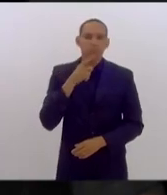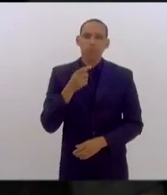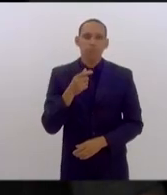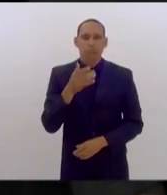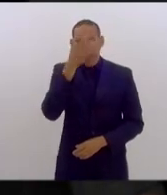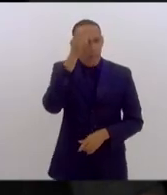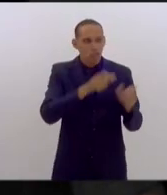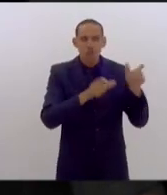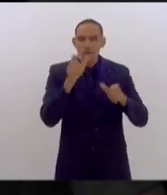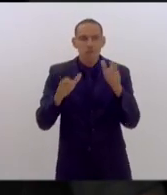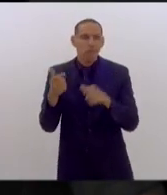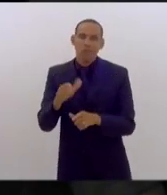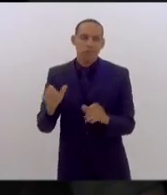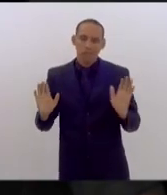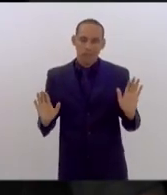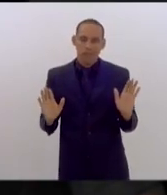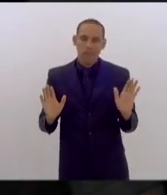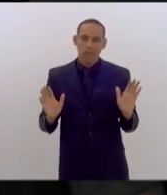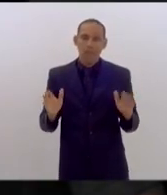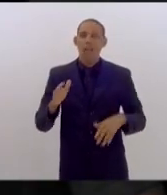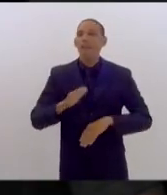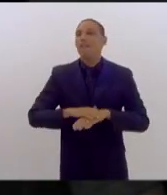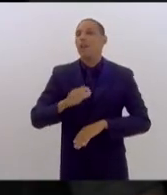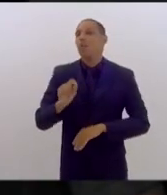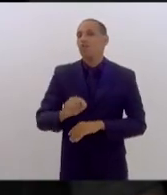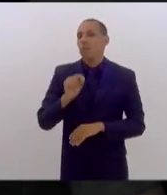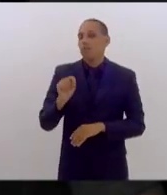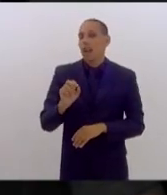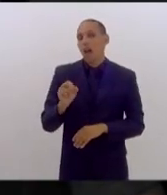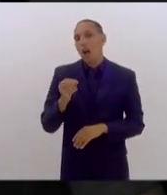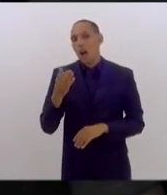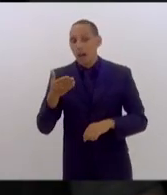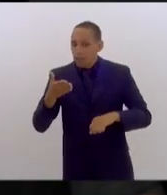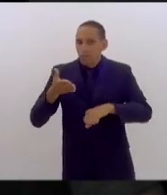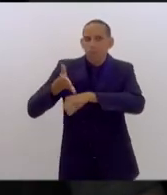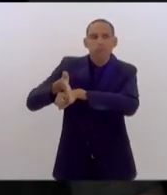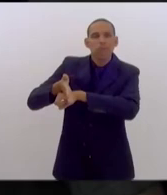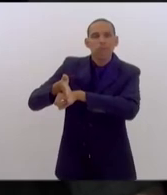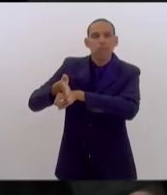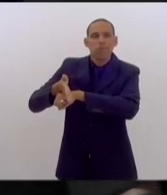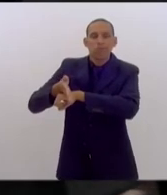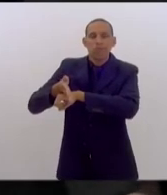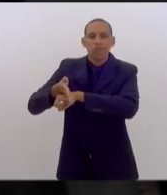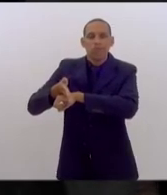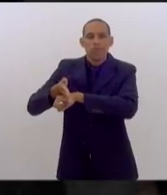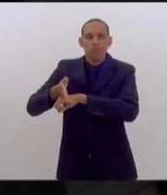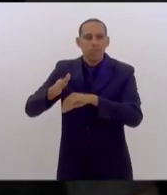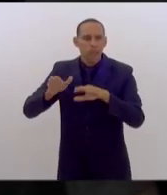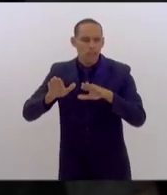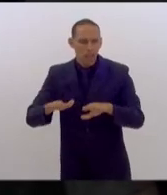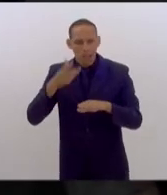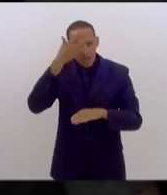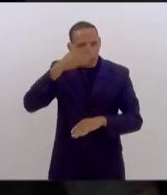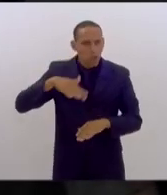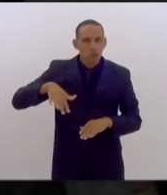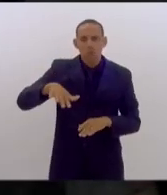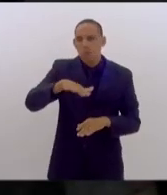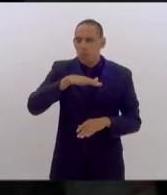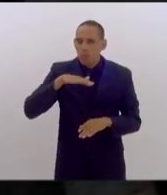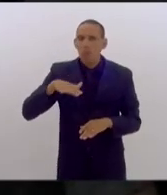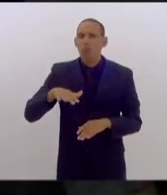mais ninguém aí o que que ele faz ele faz uma intervenção mantém o pessoal